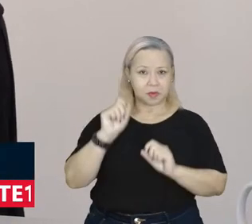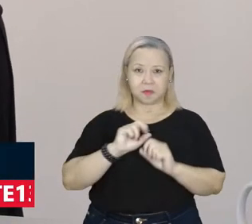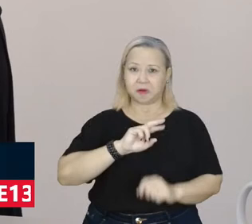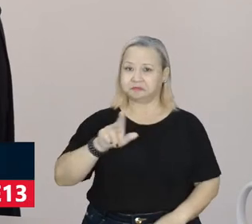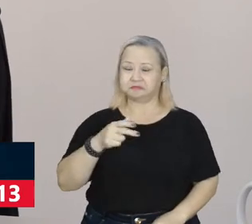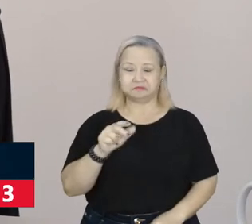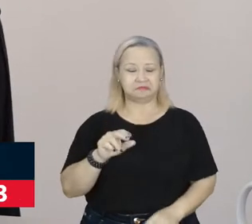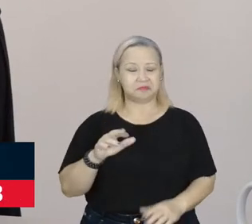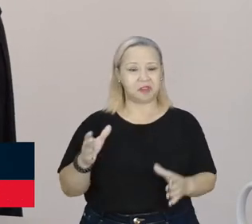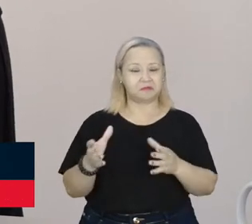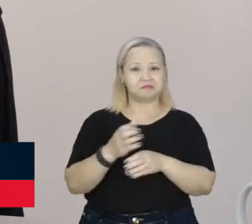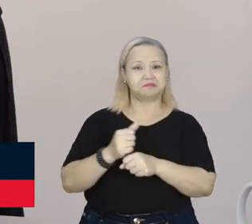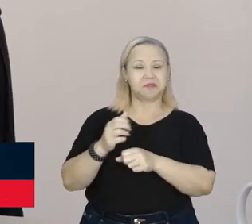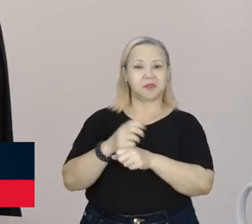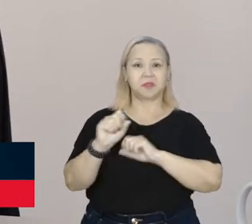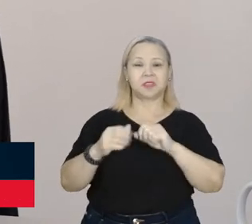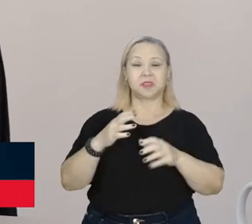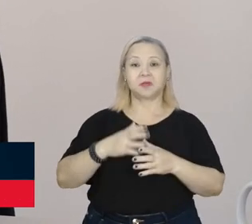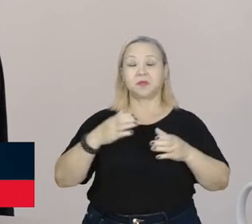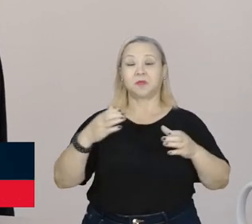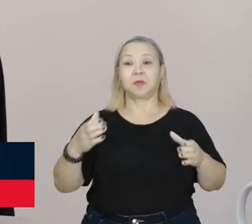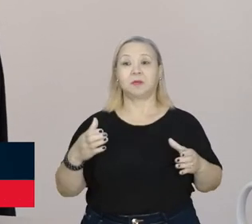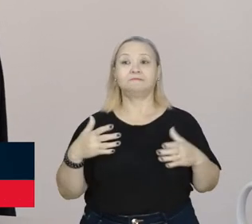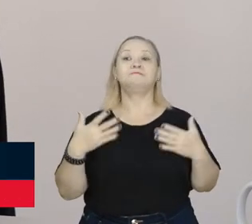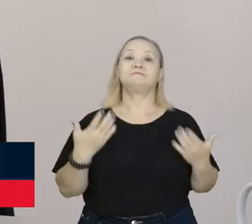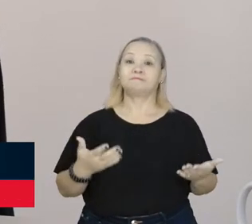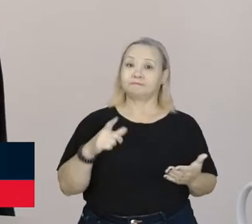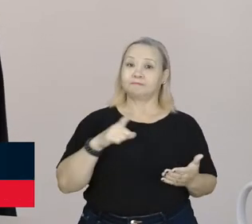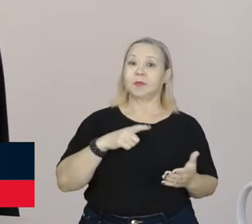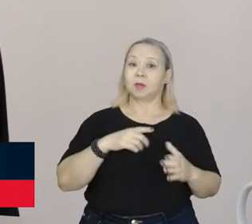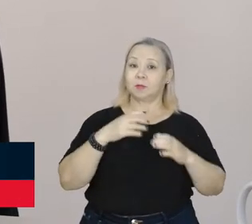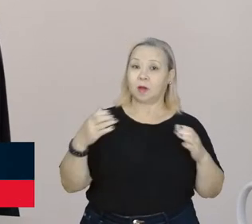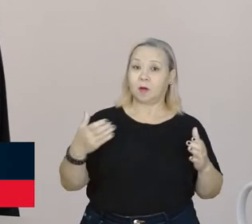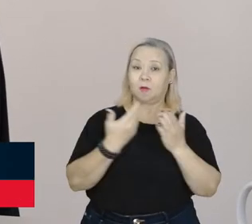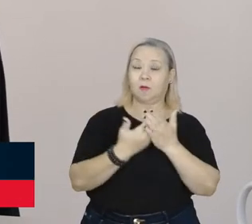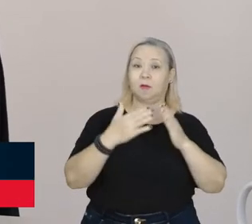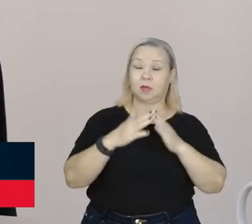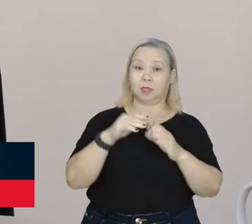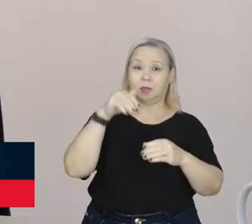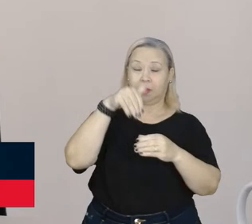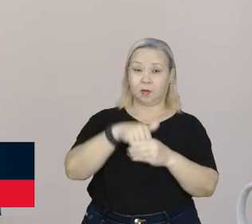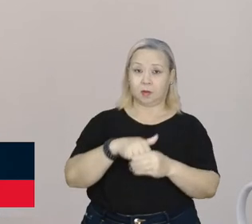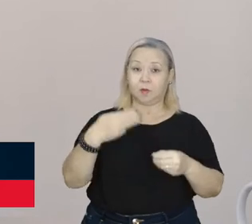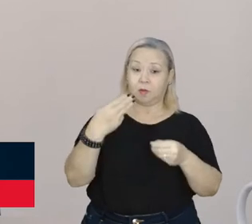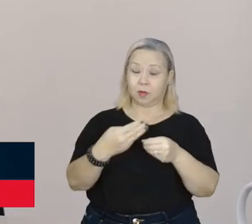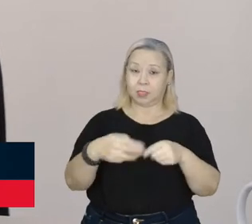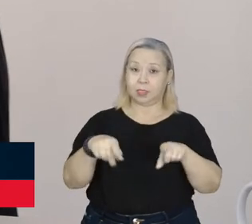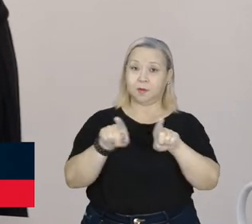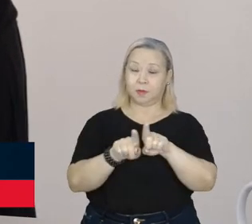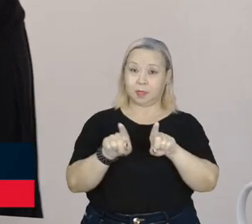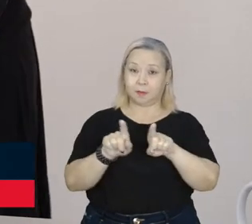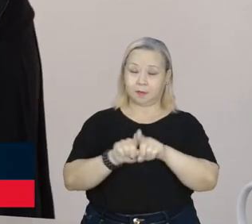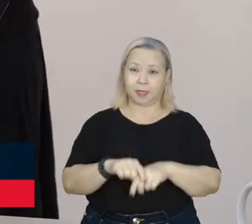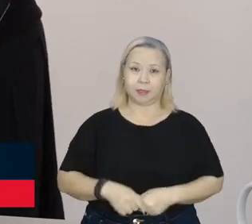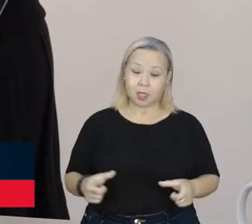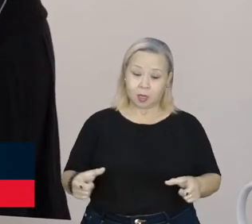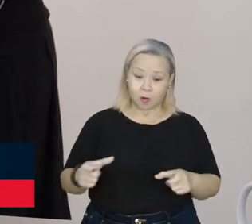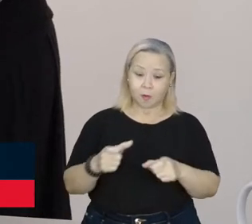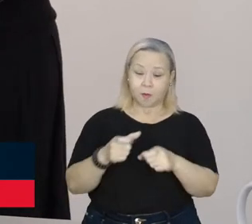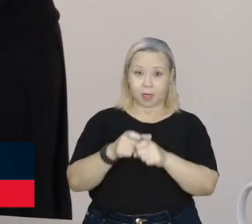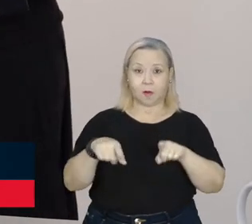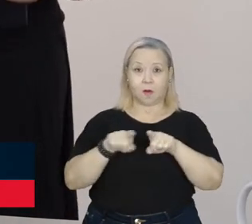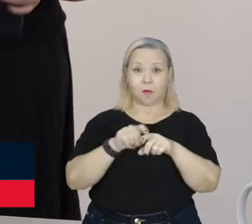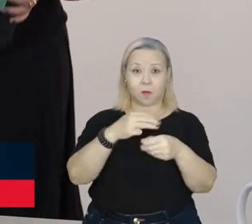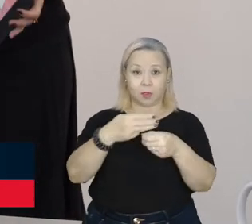colégio eleitoral do país, dos municípios também, o maior colégio municipal e o menor também em São Paulo. A